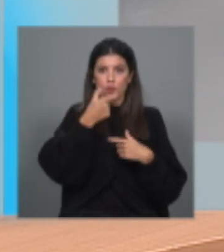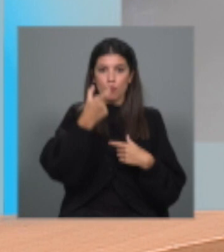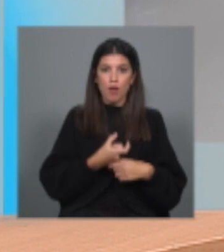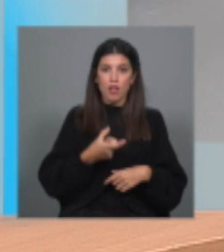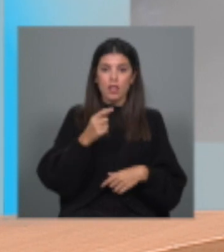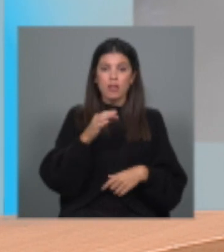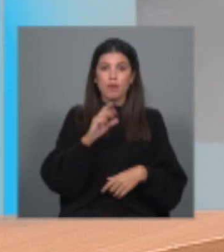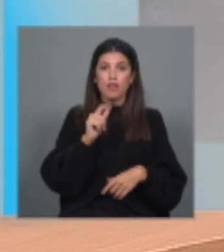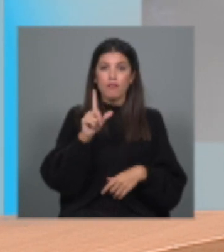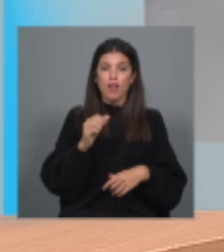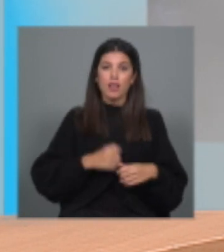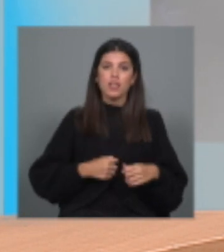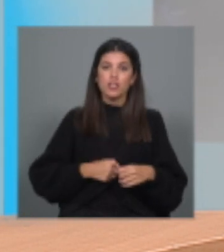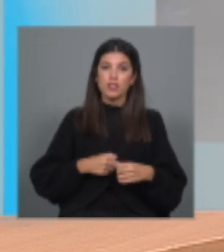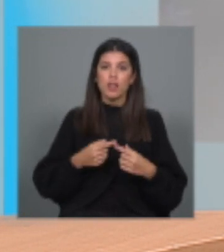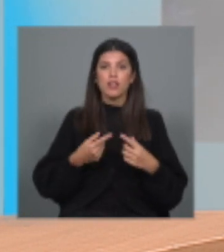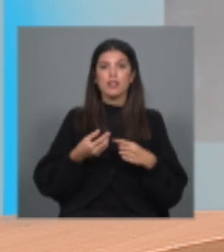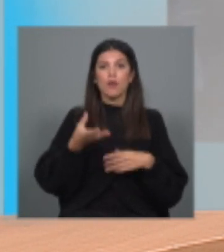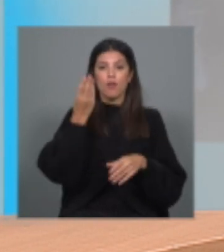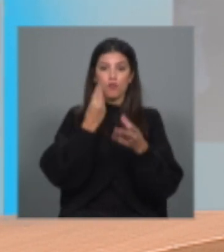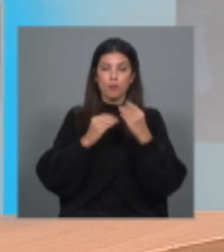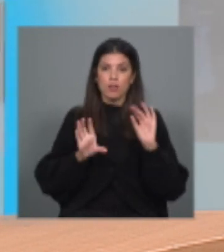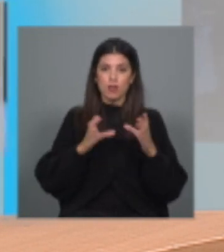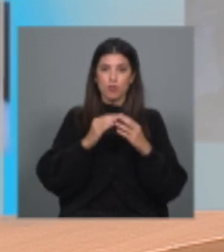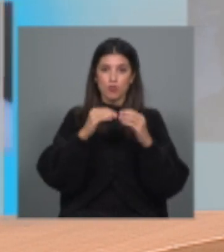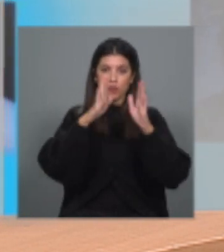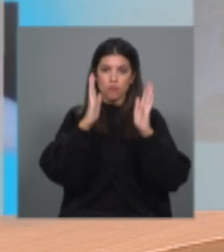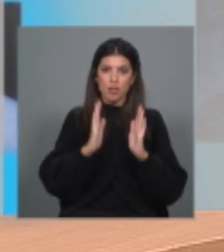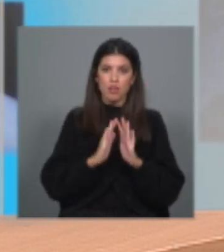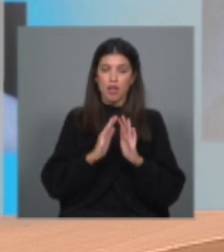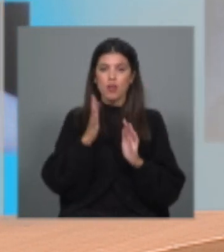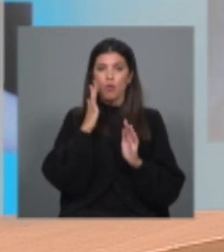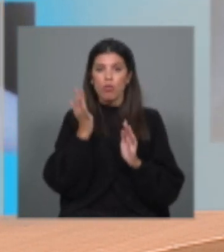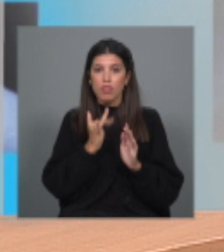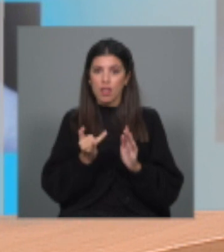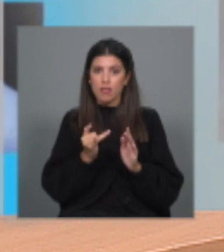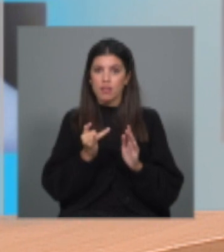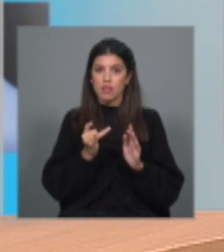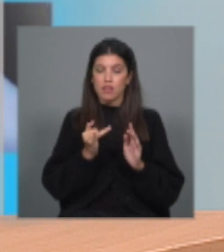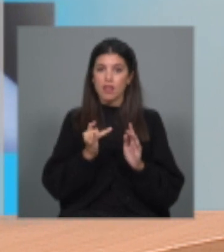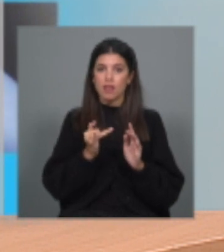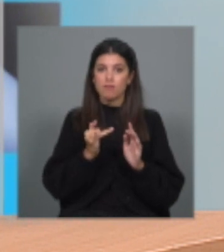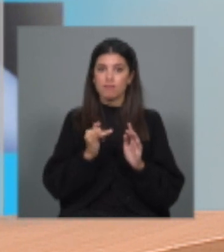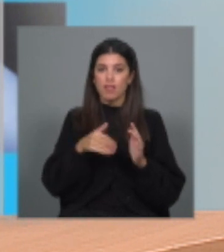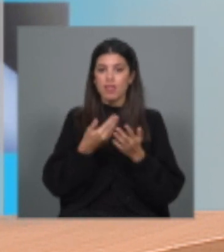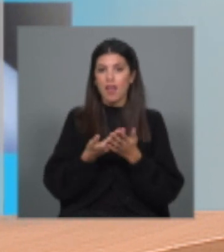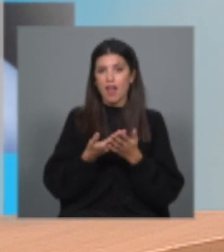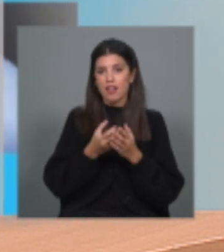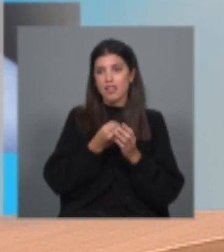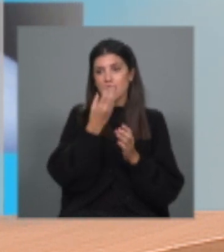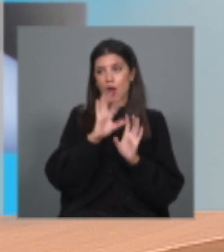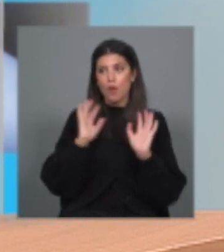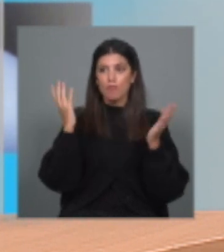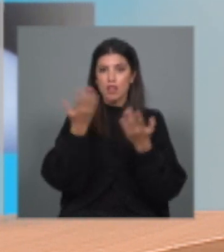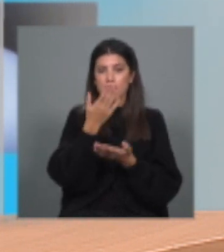E, portanto, a formação no seminário procura sempre, mesmo para além desta questão da pandemia, dar este ambiente familiar e criar essas